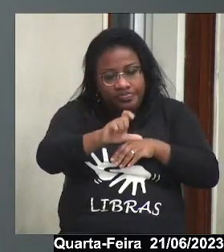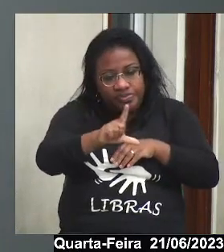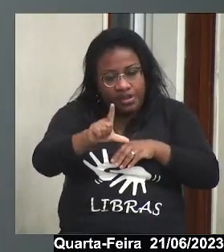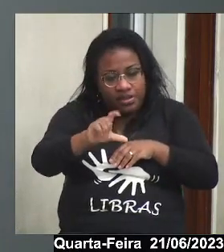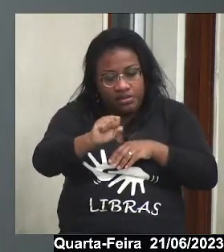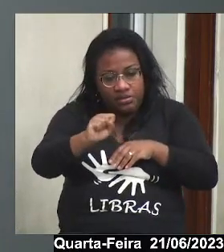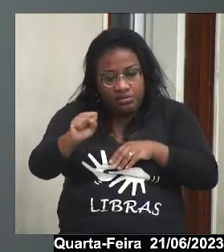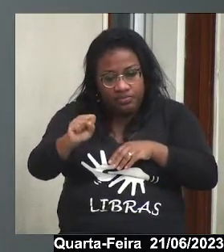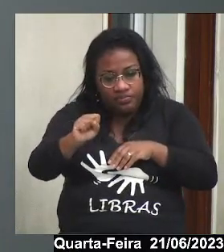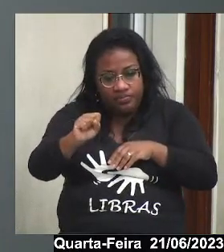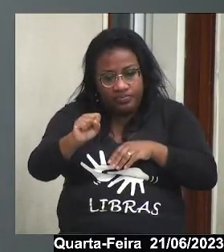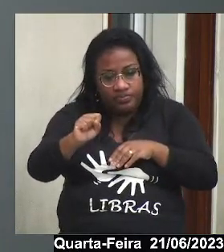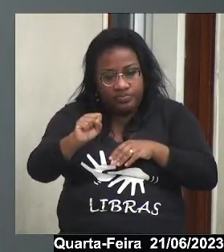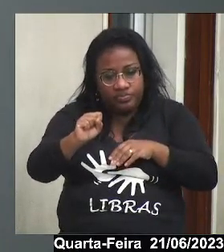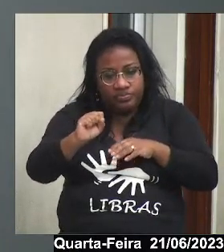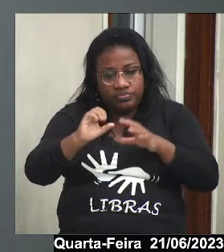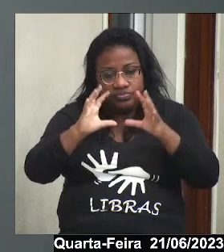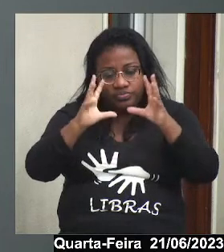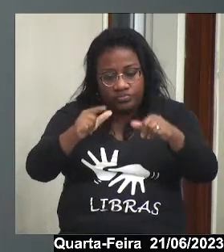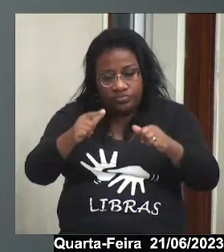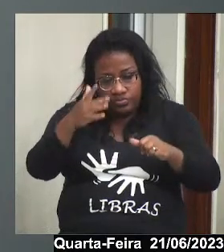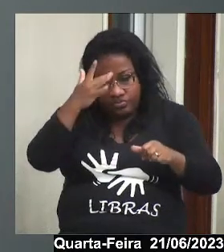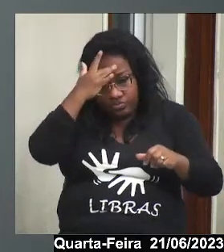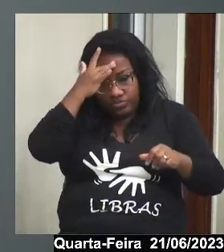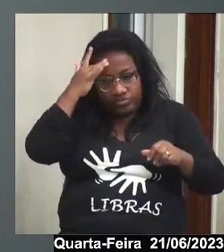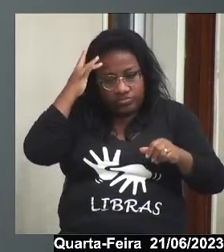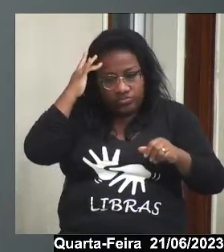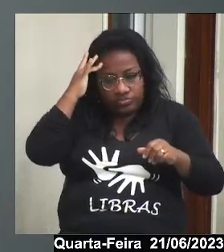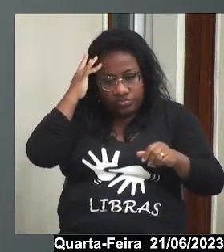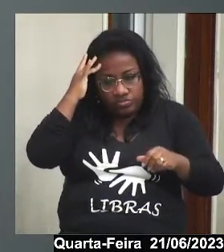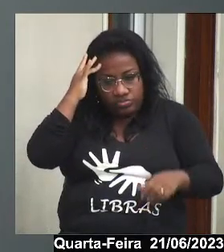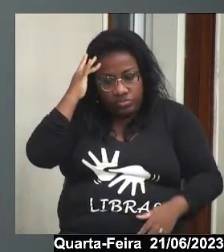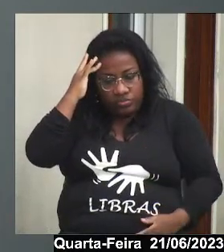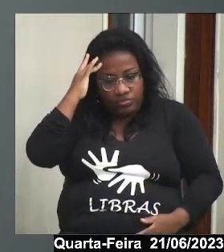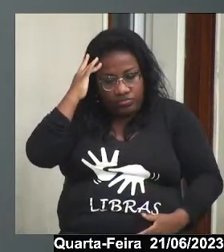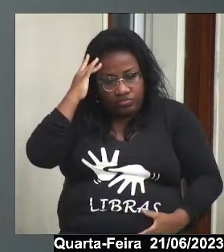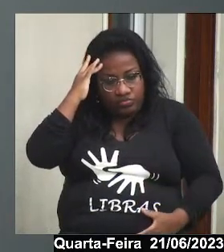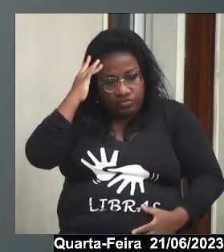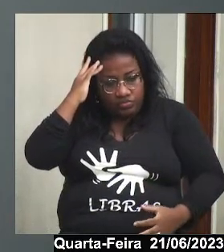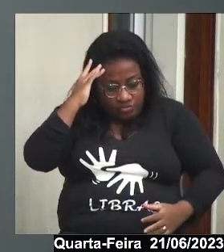todos, o Tatu, os demais integrantes lá